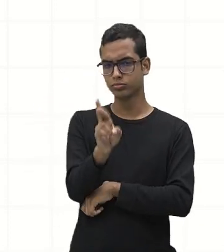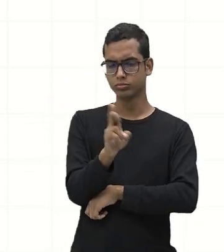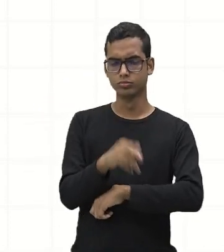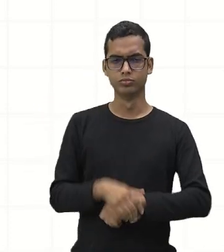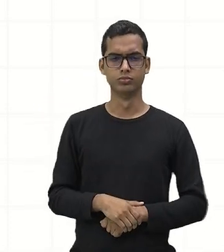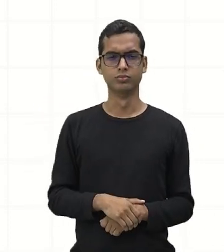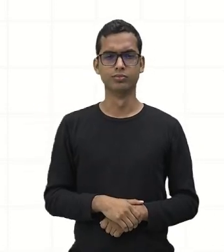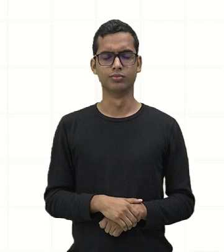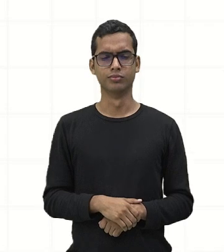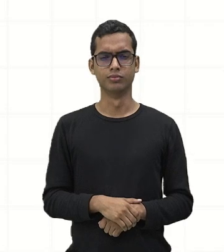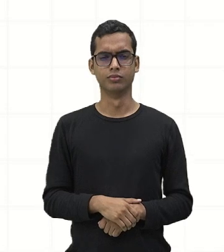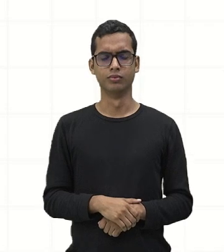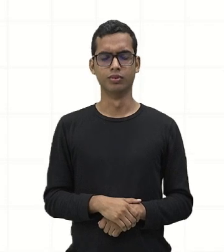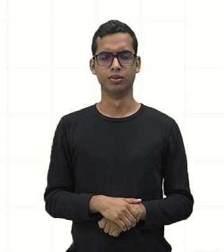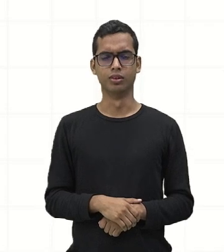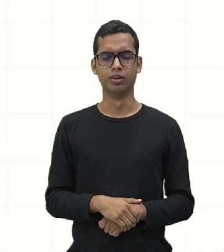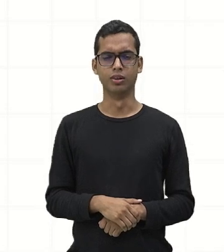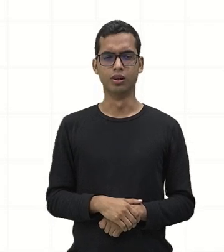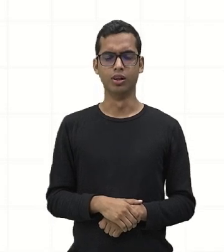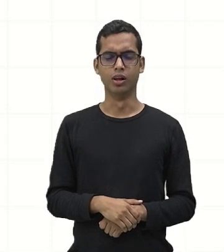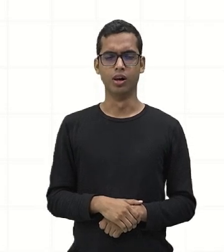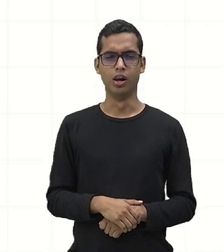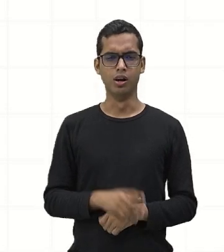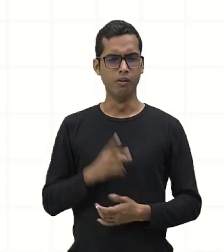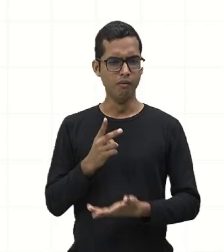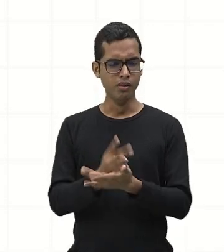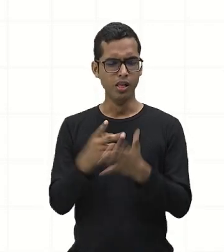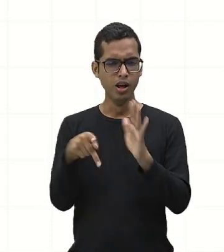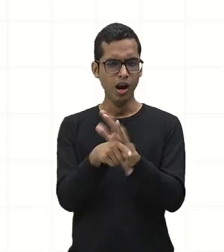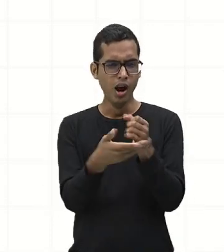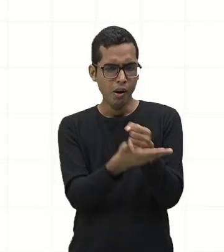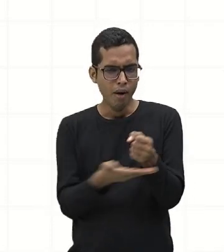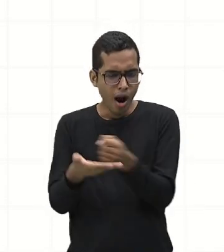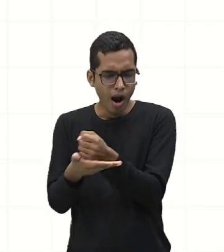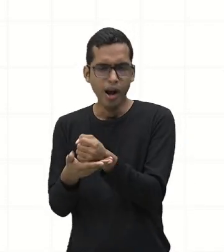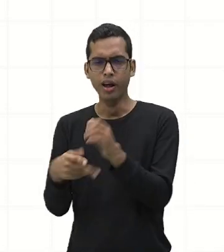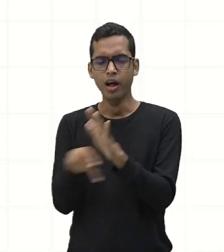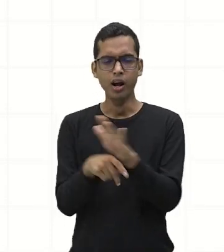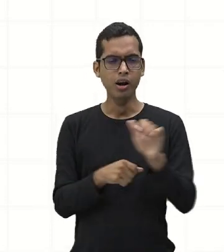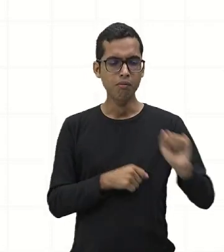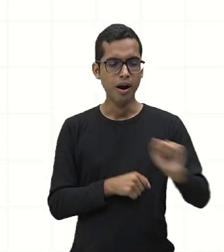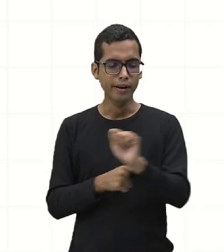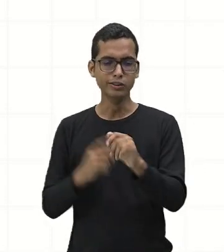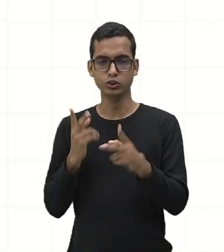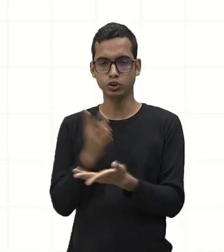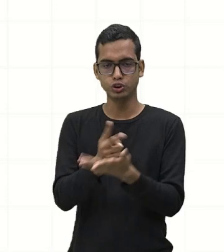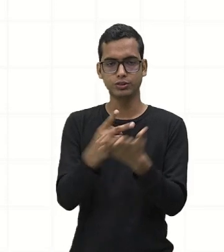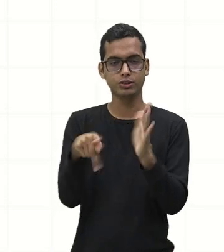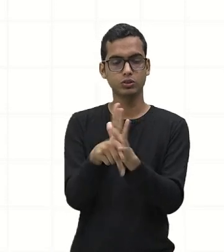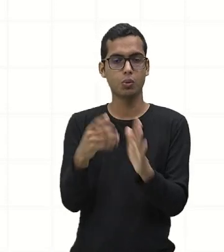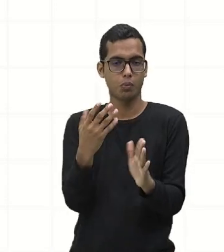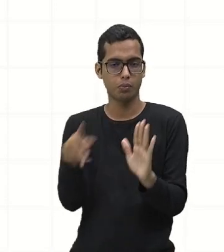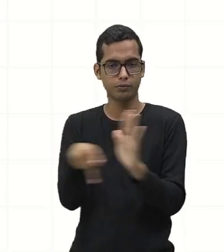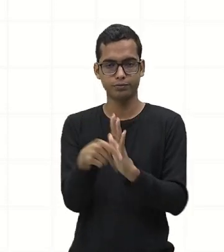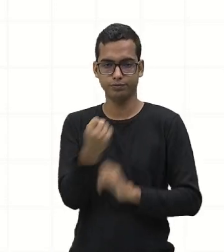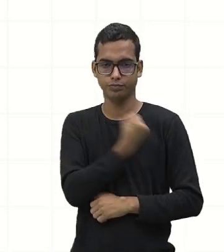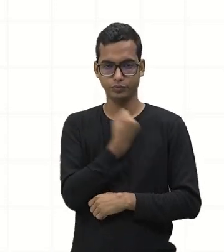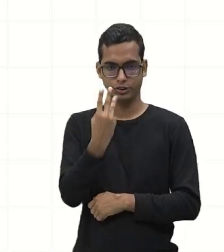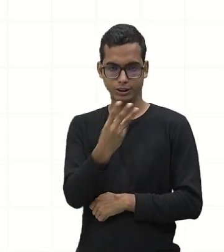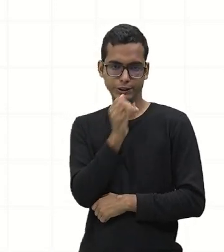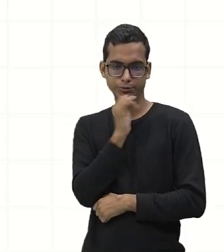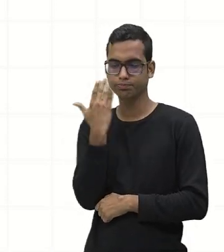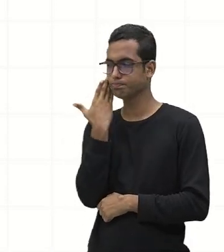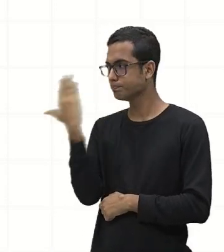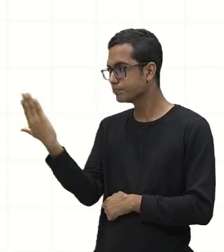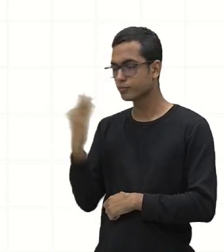fazendo numa mesma base, ó, repete a base, e o que faz aqui, ó? Soma os expoentes.